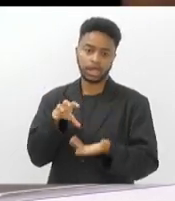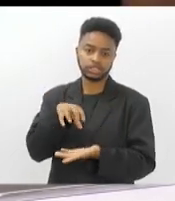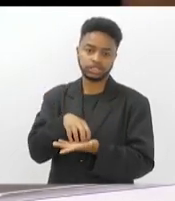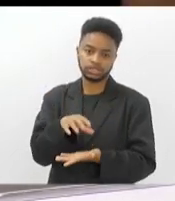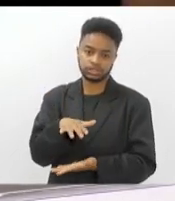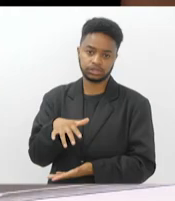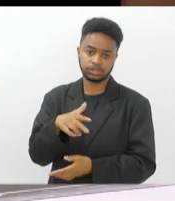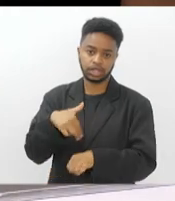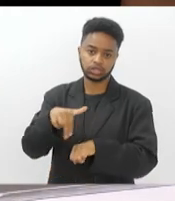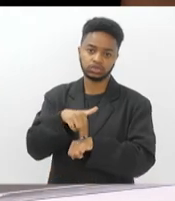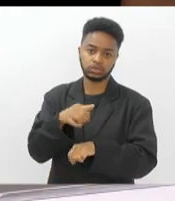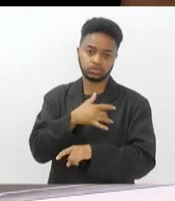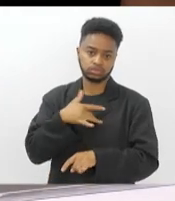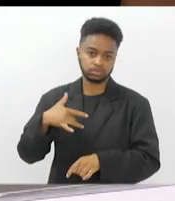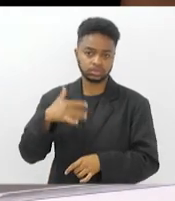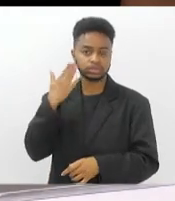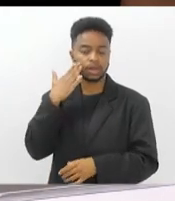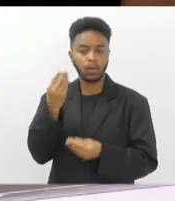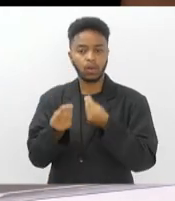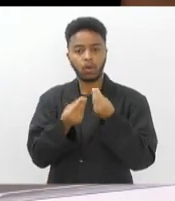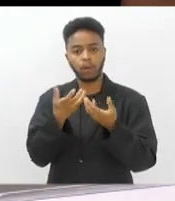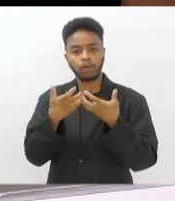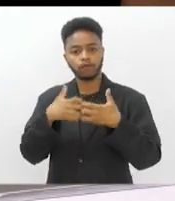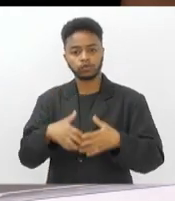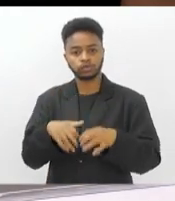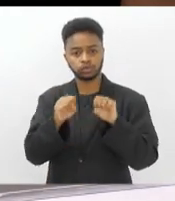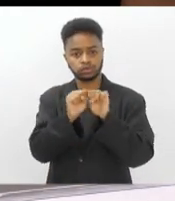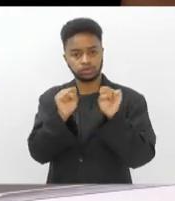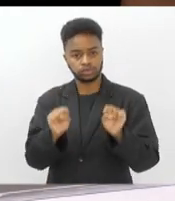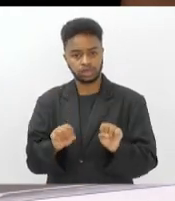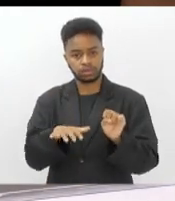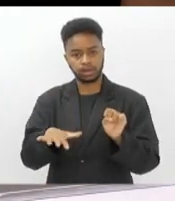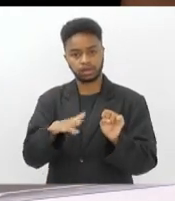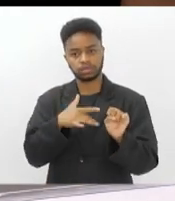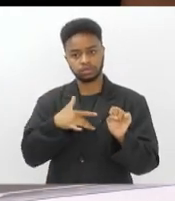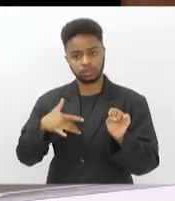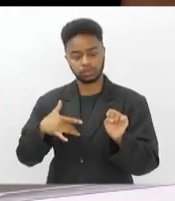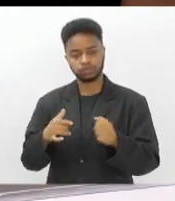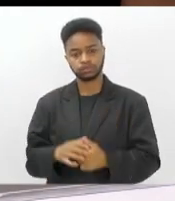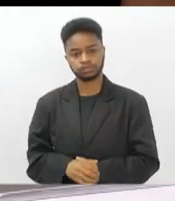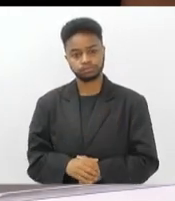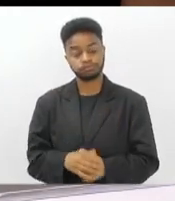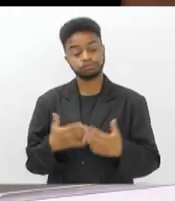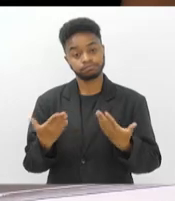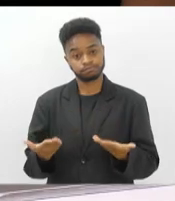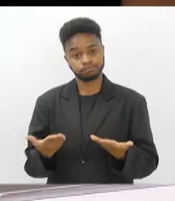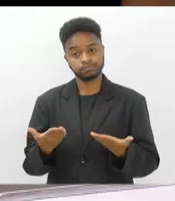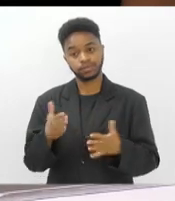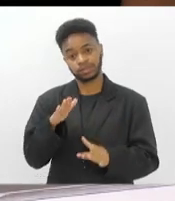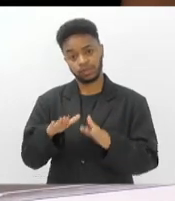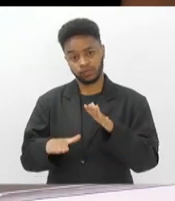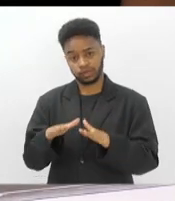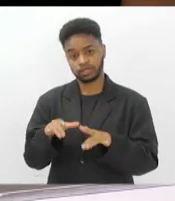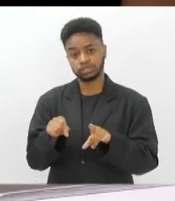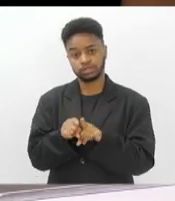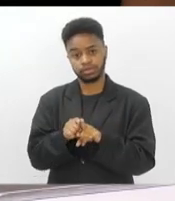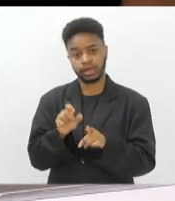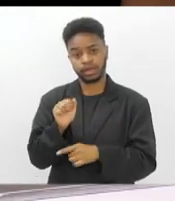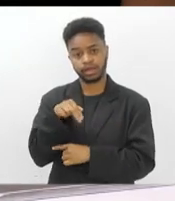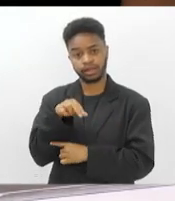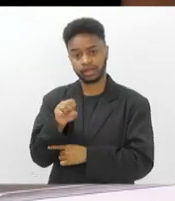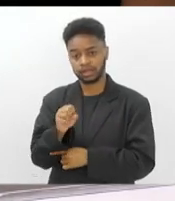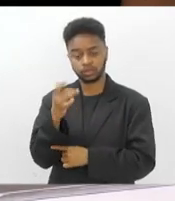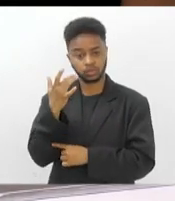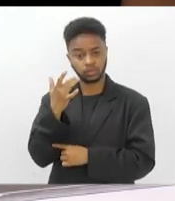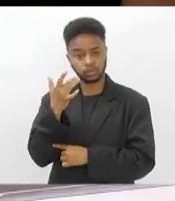saúde como funciona toda a questão do sistema de saúde né talvez nem eles também Tenham todos